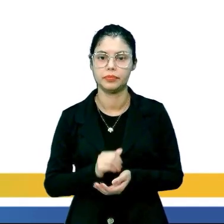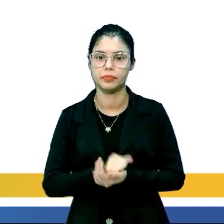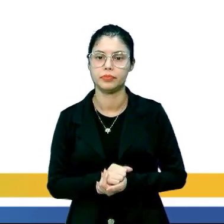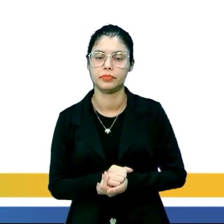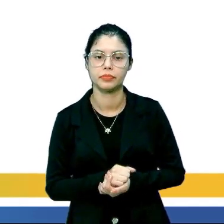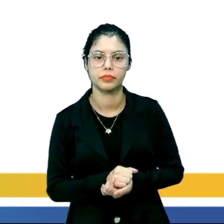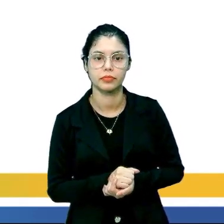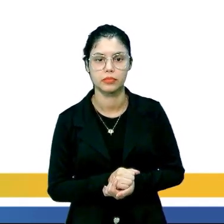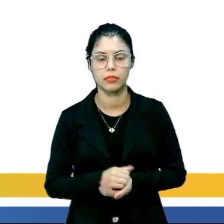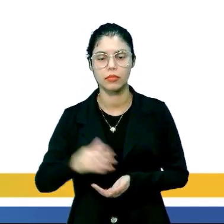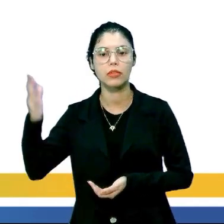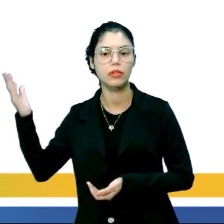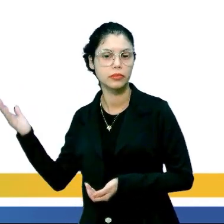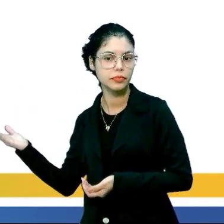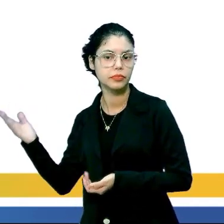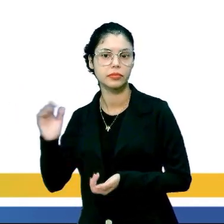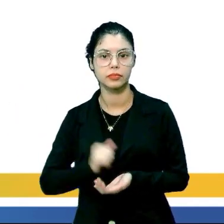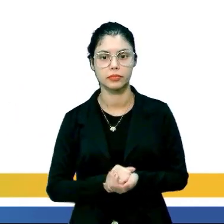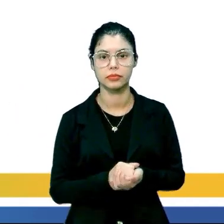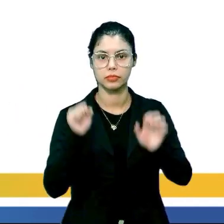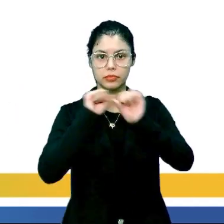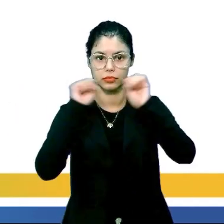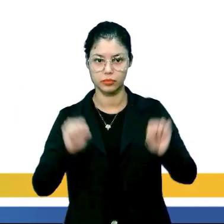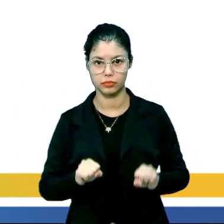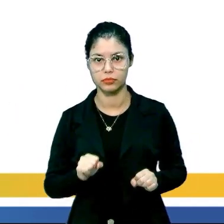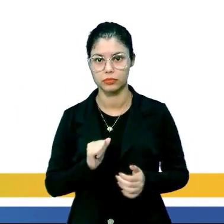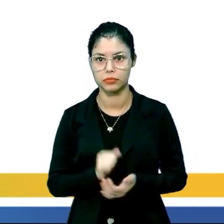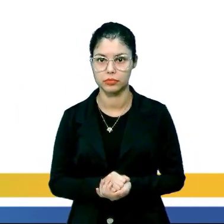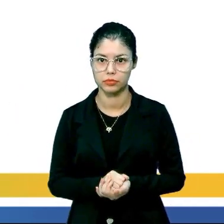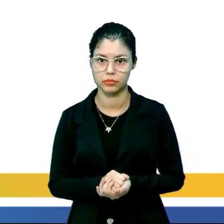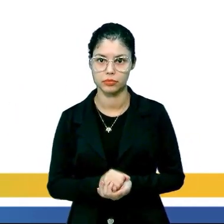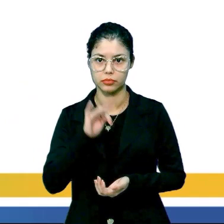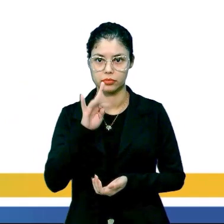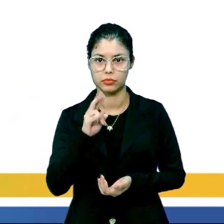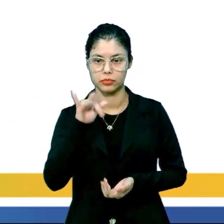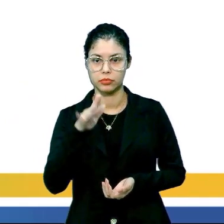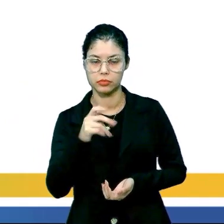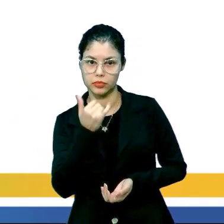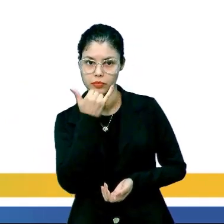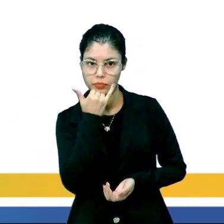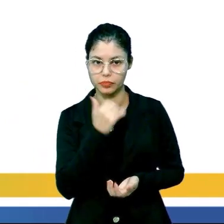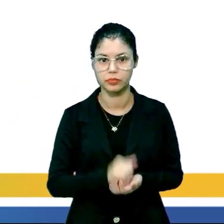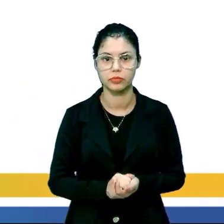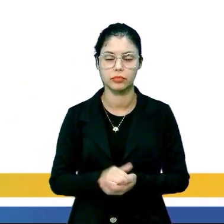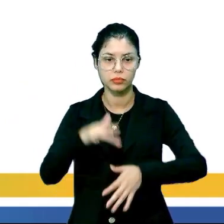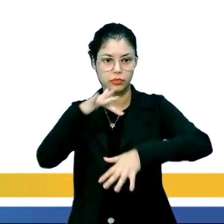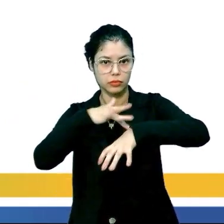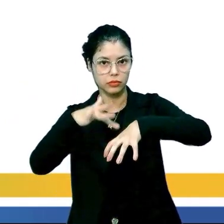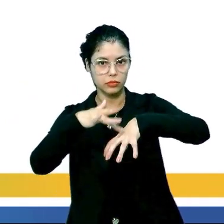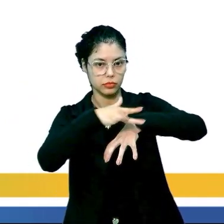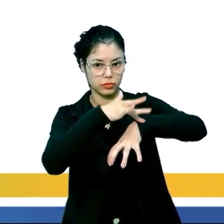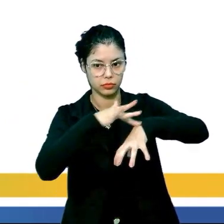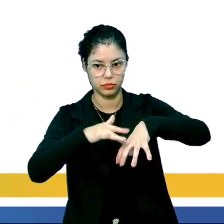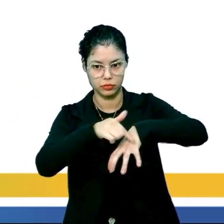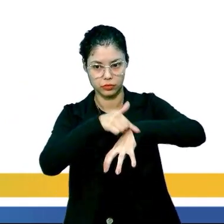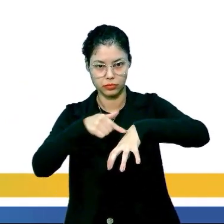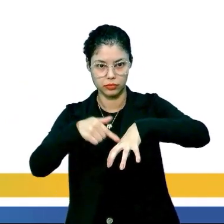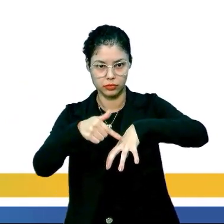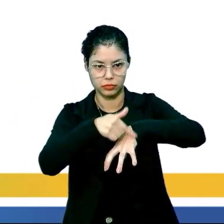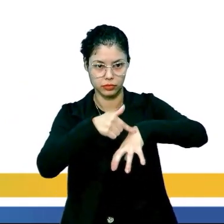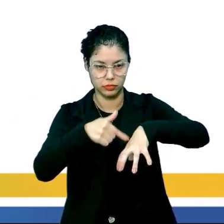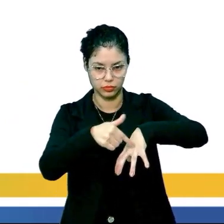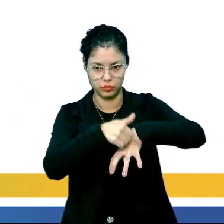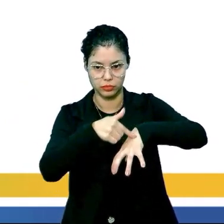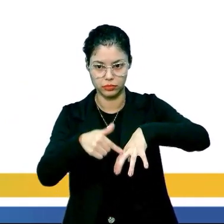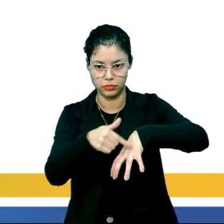comportam, tá? Quem são os componentes do sistema imunitário? Temos os leucócitos, que são conhecidos como